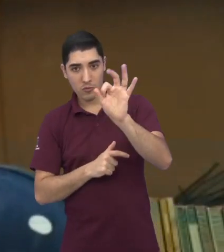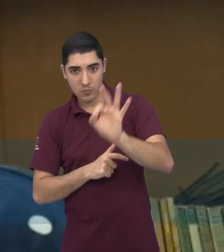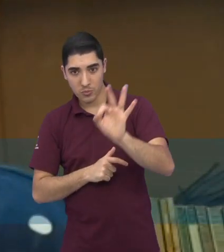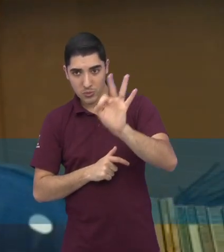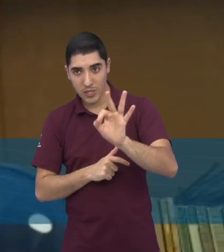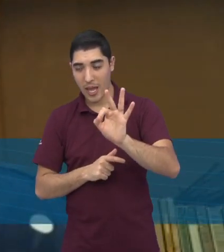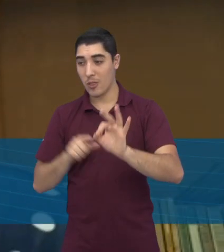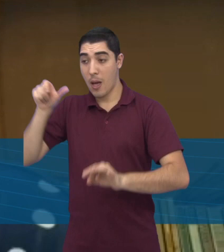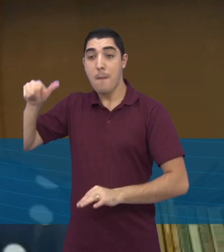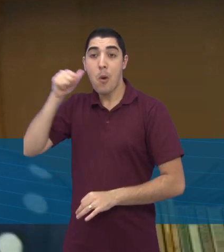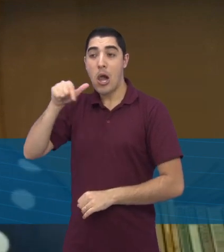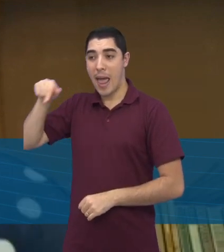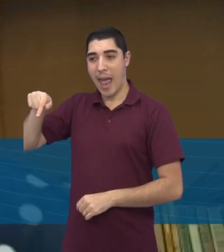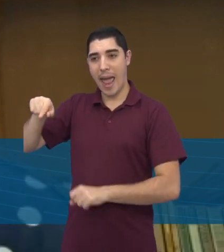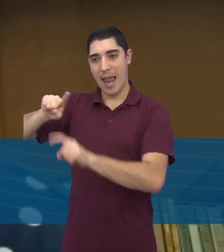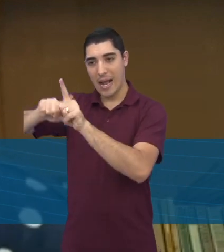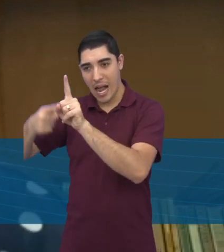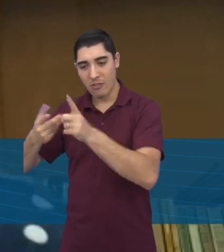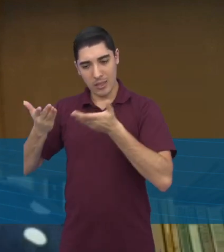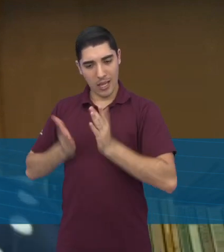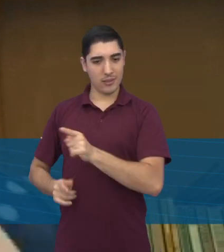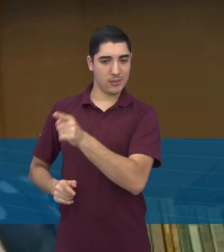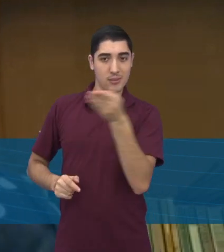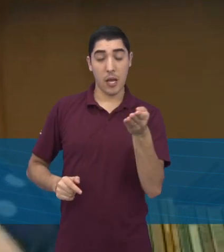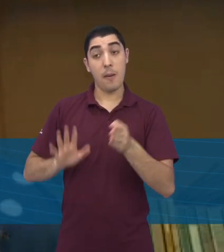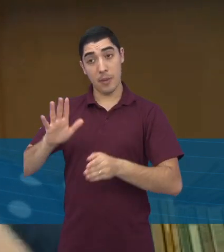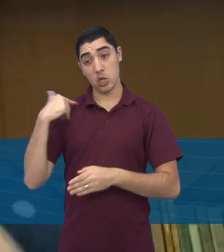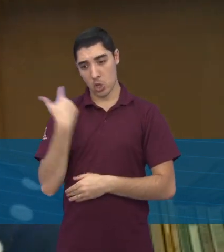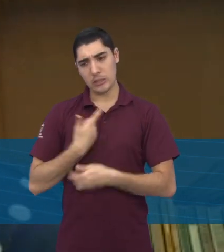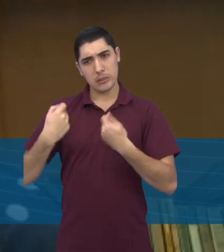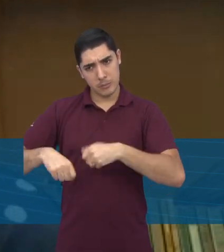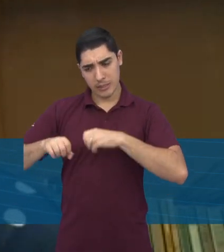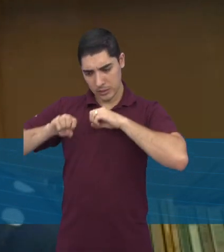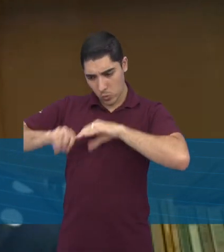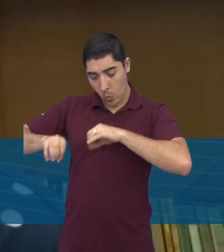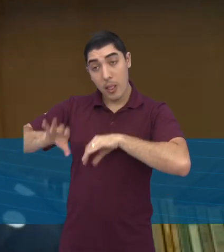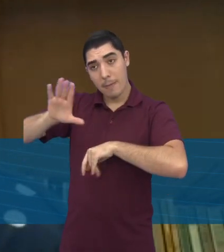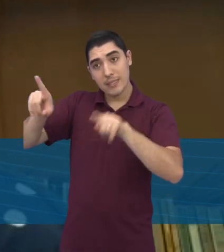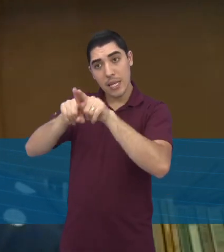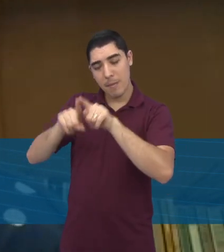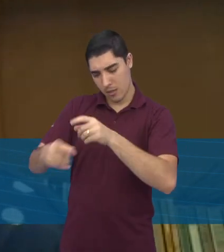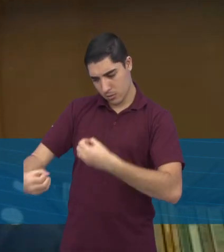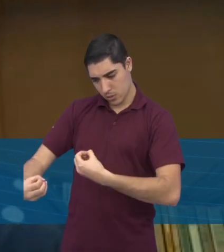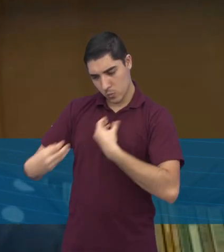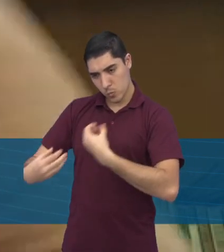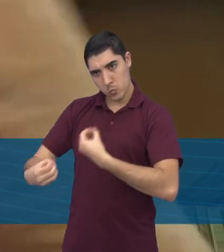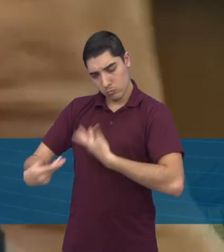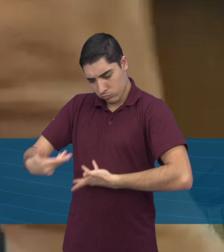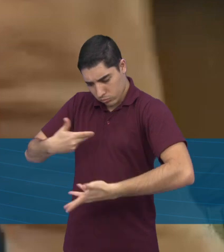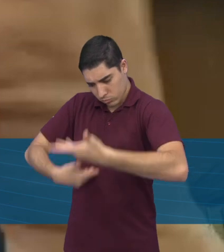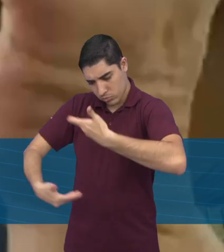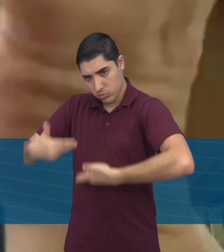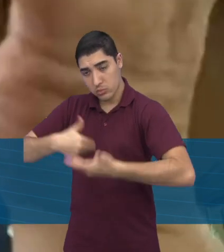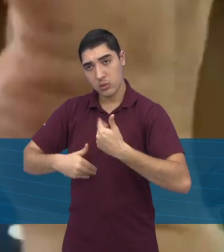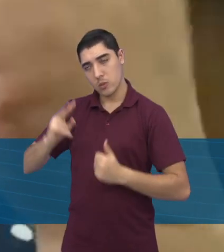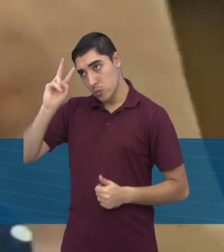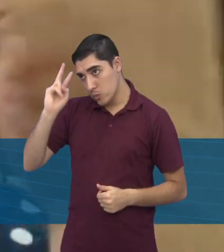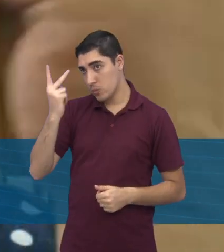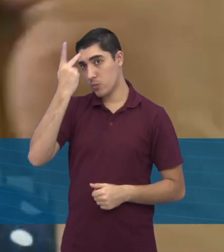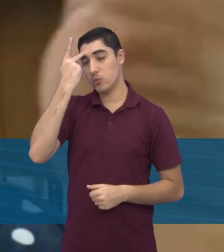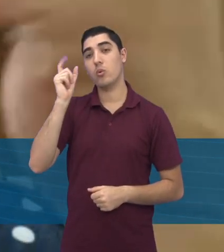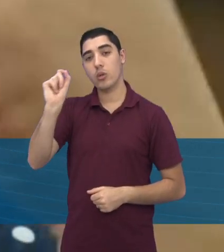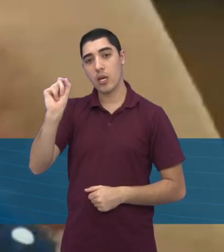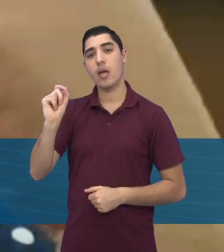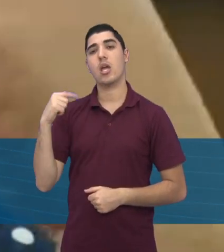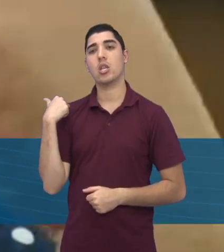Então, nós temos que educar, mas nós temos que nos reeducarmos. porque passamos esse processo de